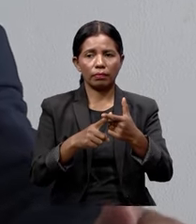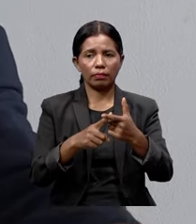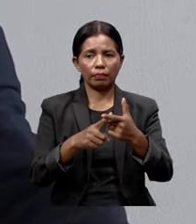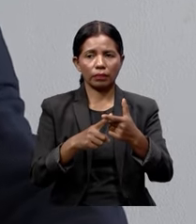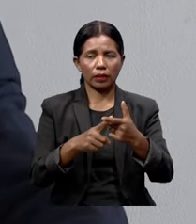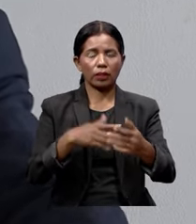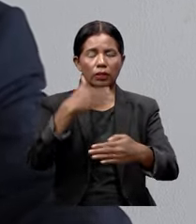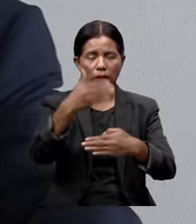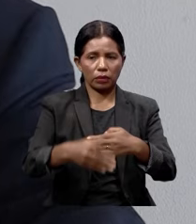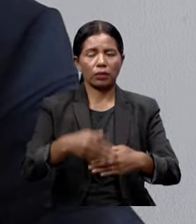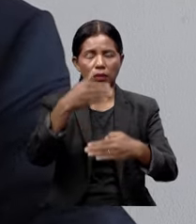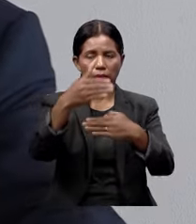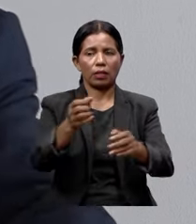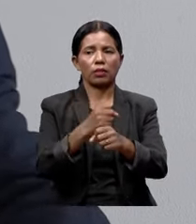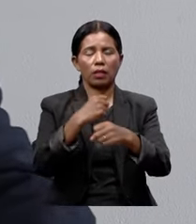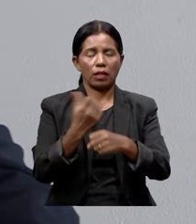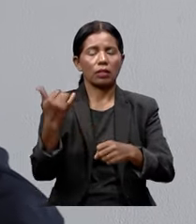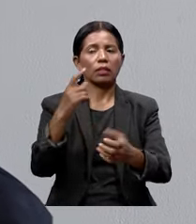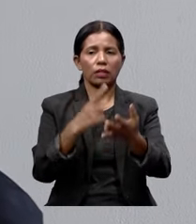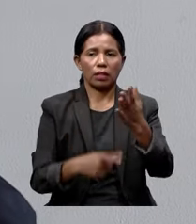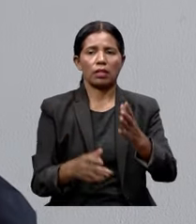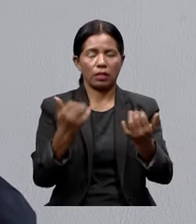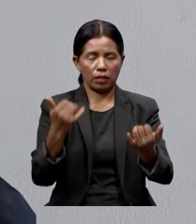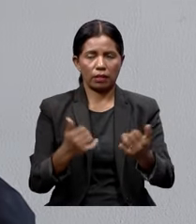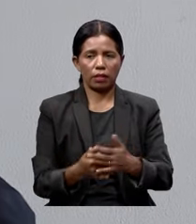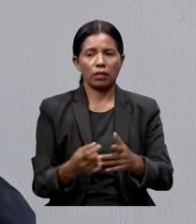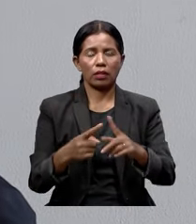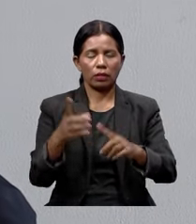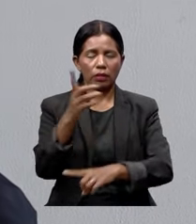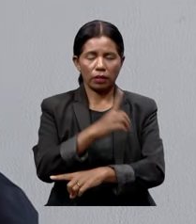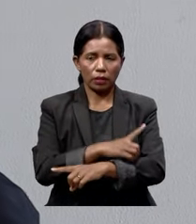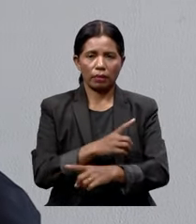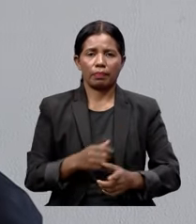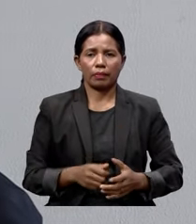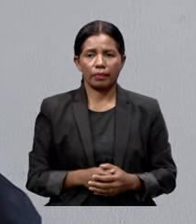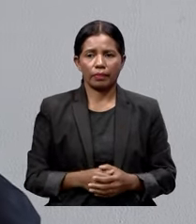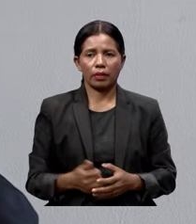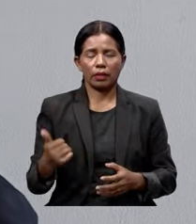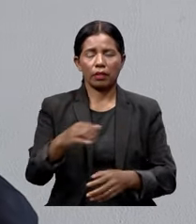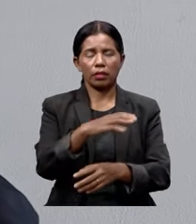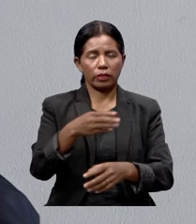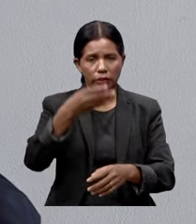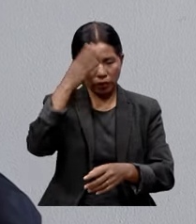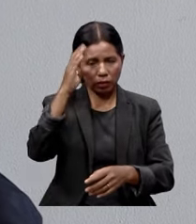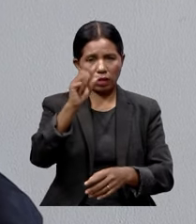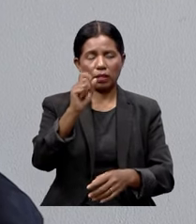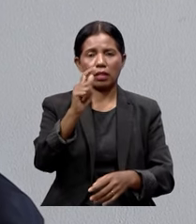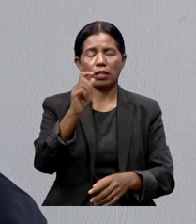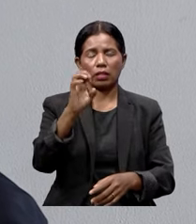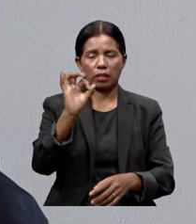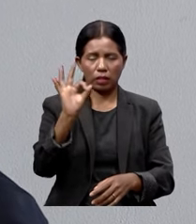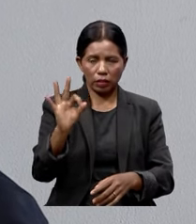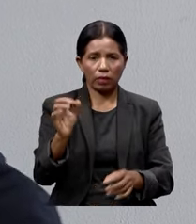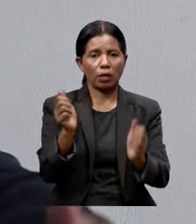está para ser tu irmã, né? A tua rala será e da nem manca. O Sr. Steve, muito com